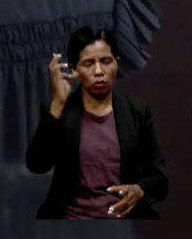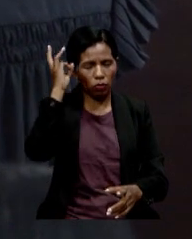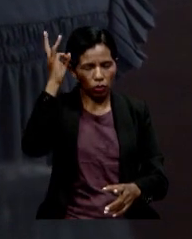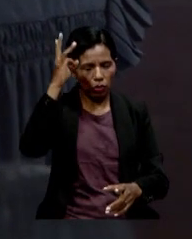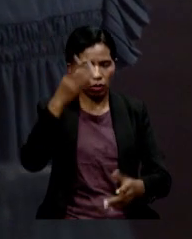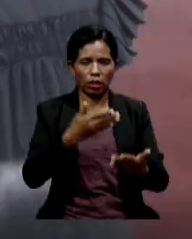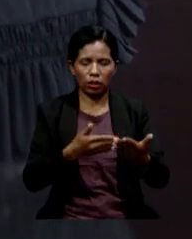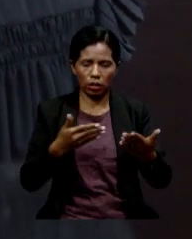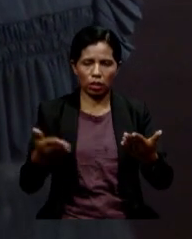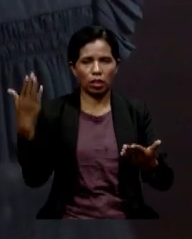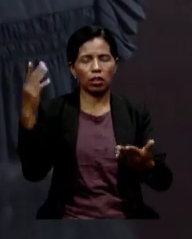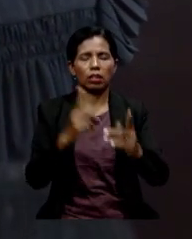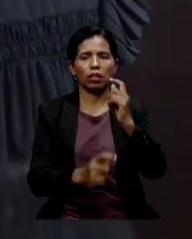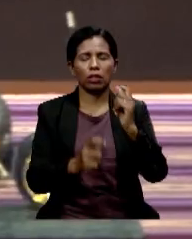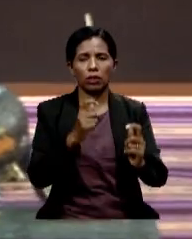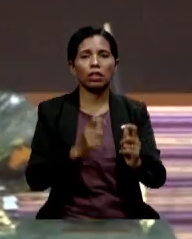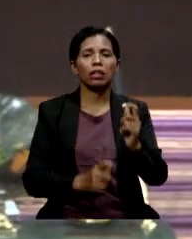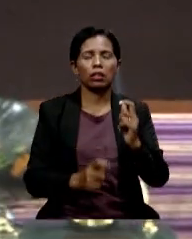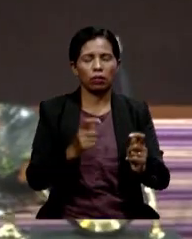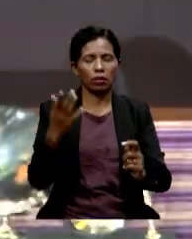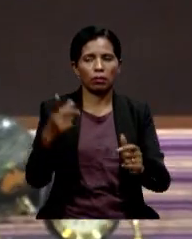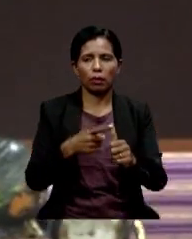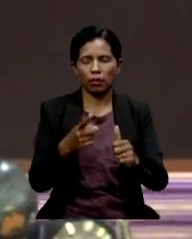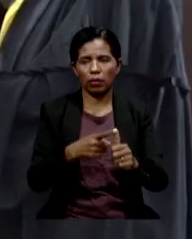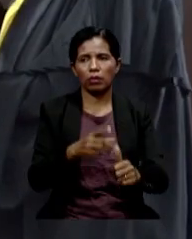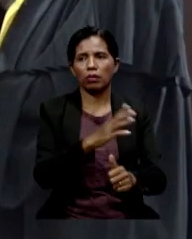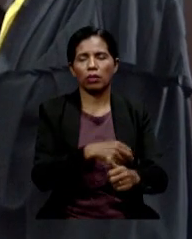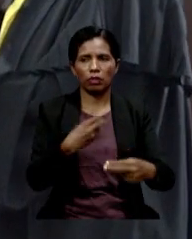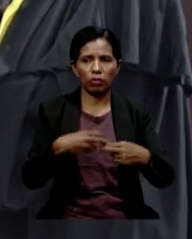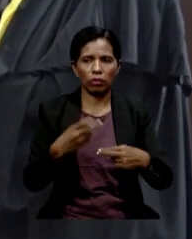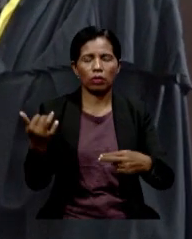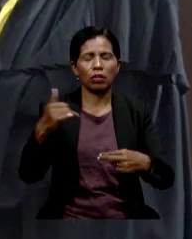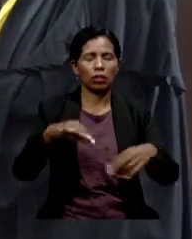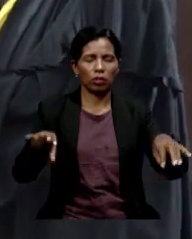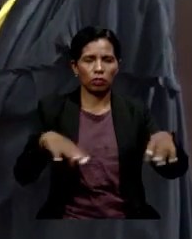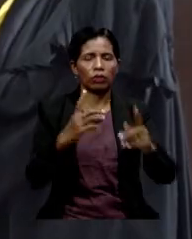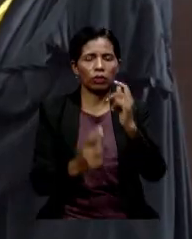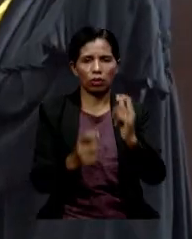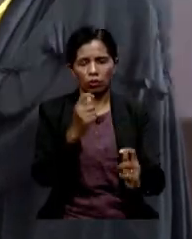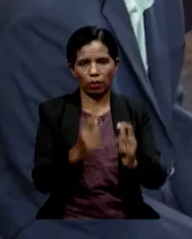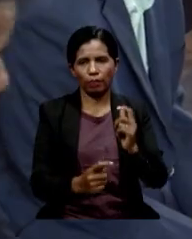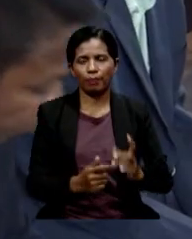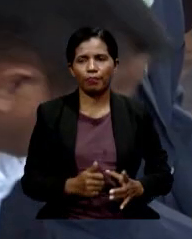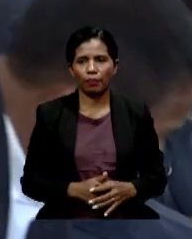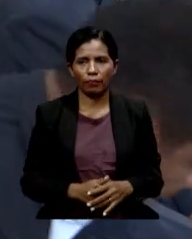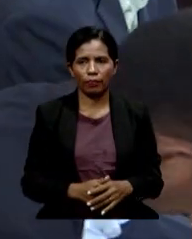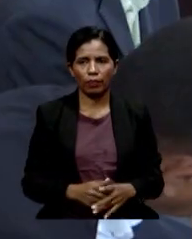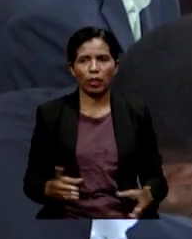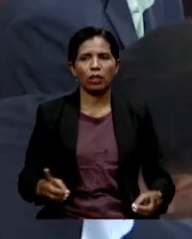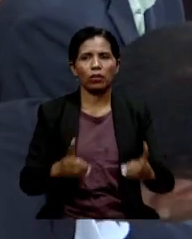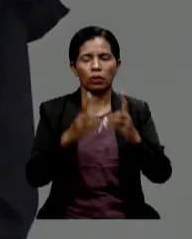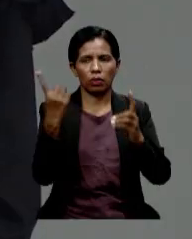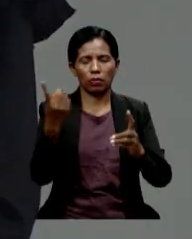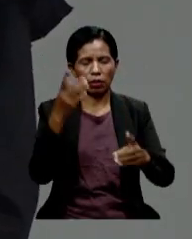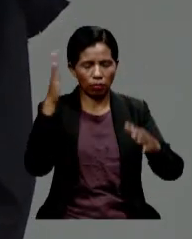Tribunal Judicial Primeira Instância Sira nebe mak sem menos, onde dificulta serviço tribunal nian. A sobre, não fati problema que irá que